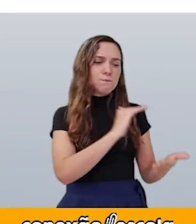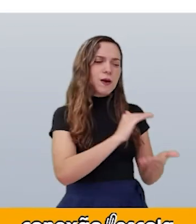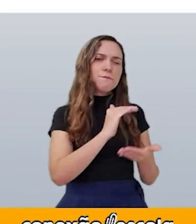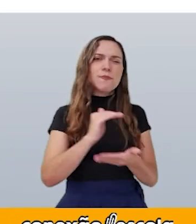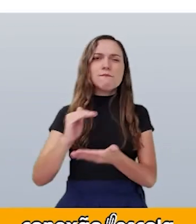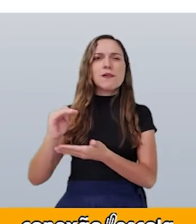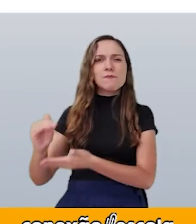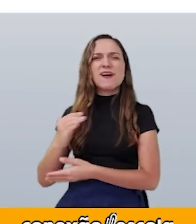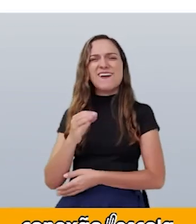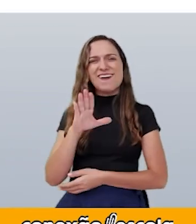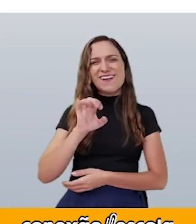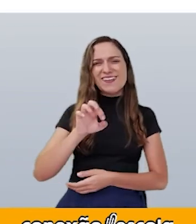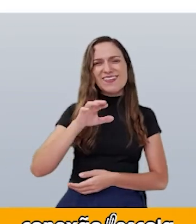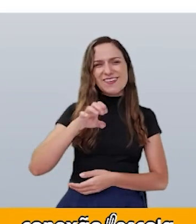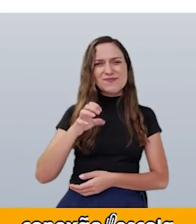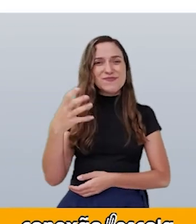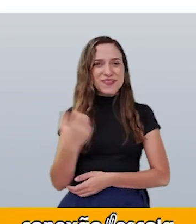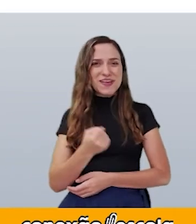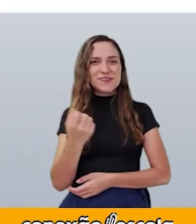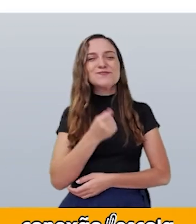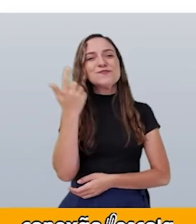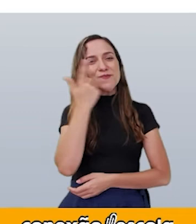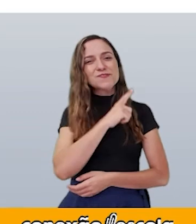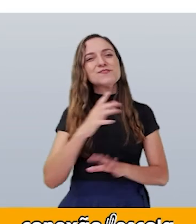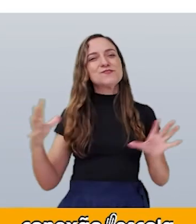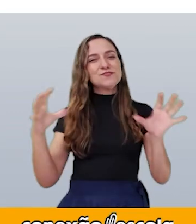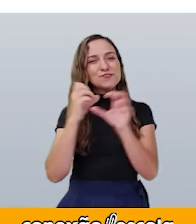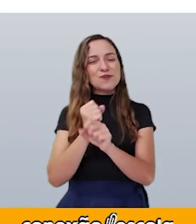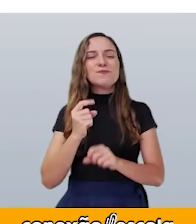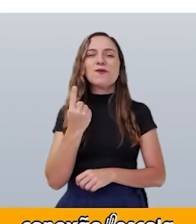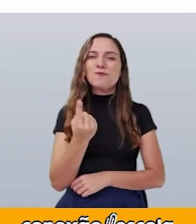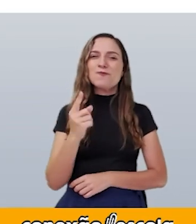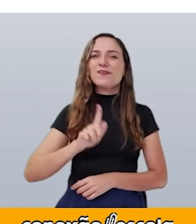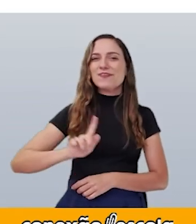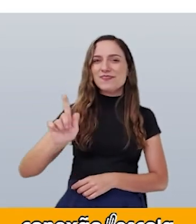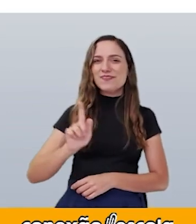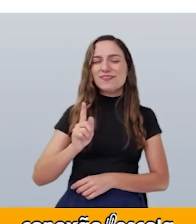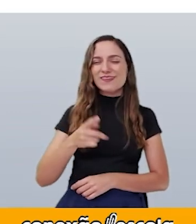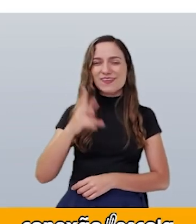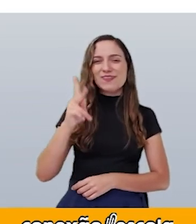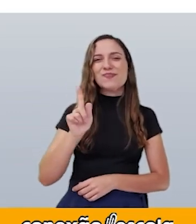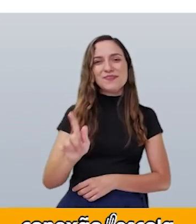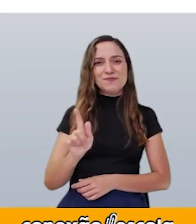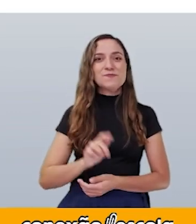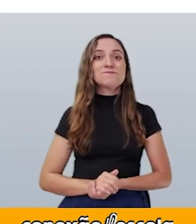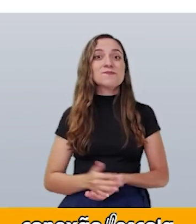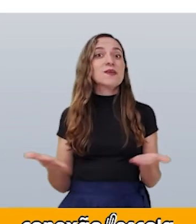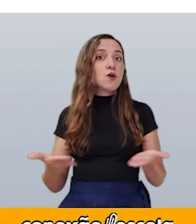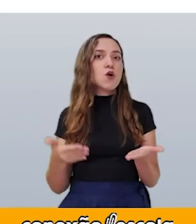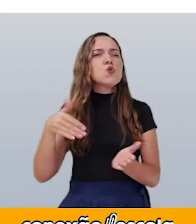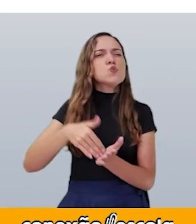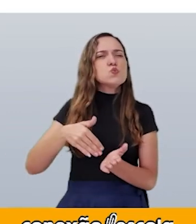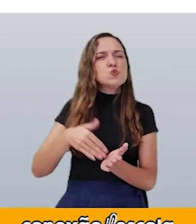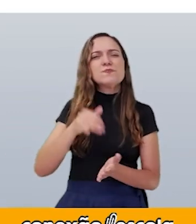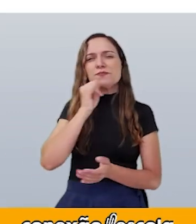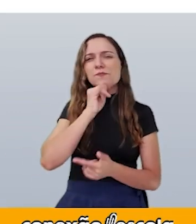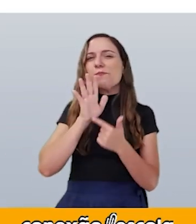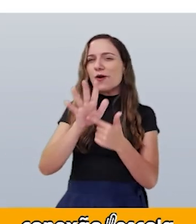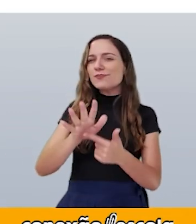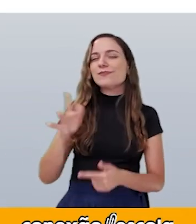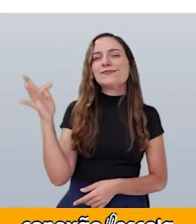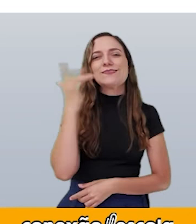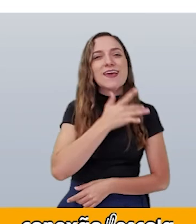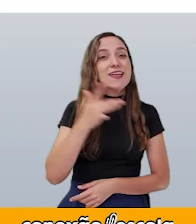creme de leite para ter 1 quilograma. E a nossa última situação é uma delícia,